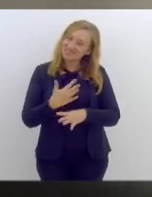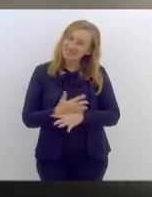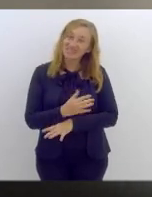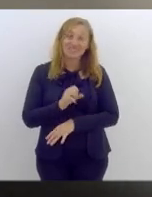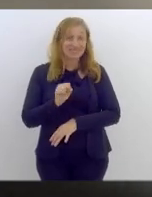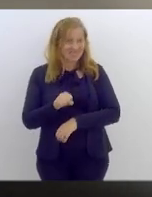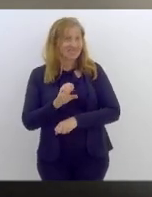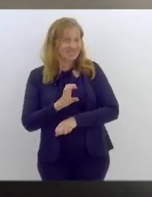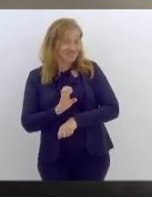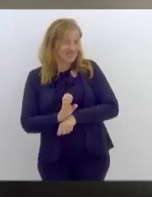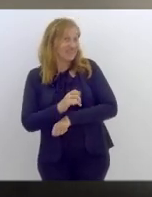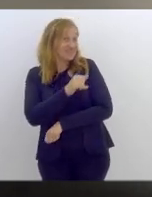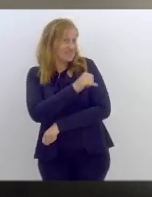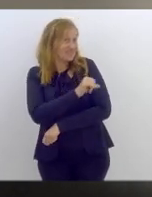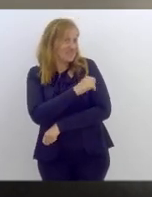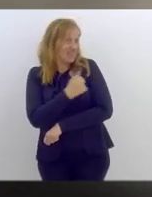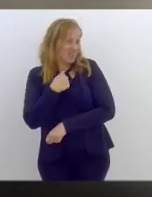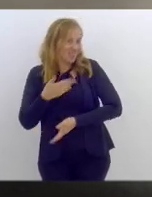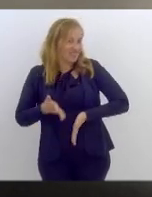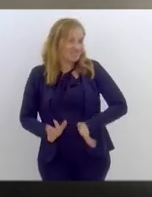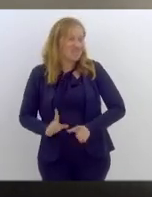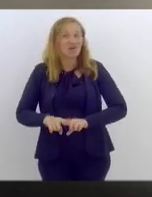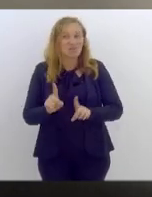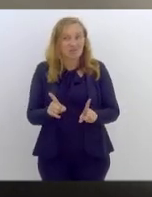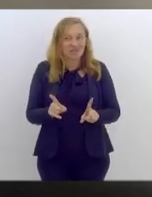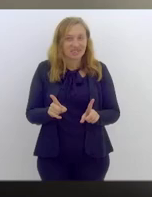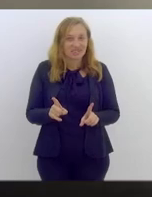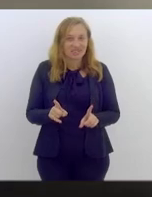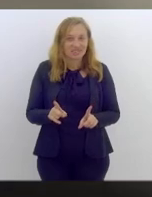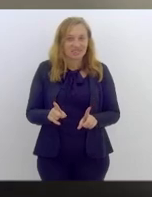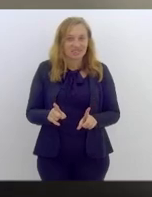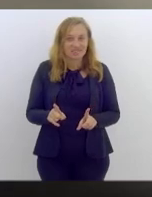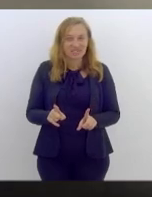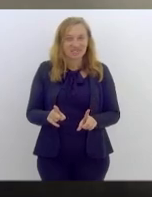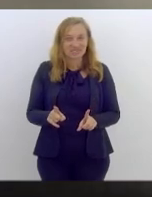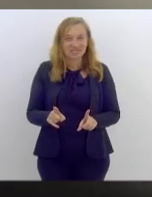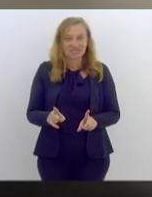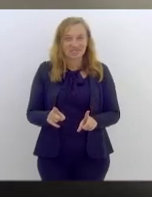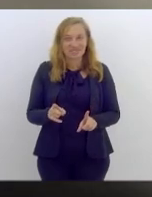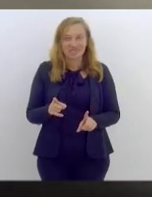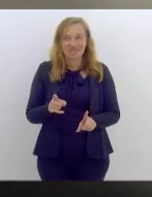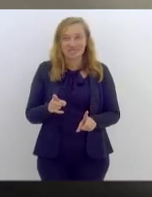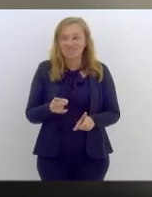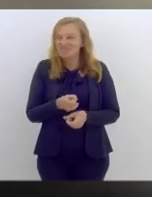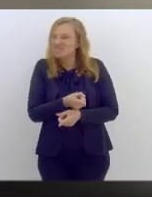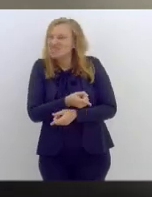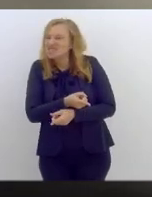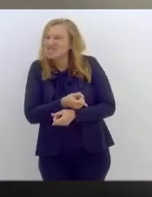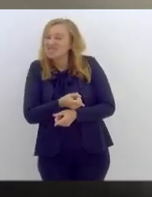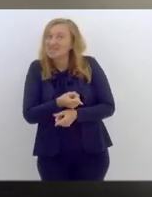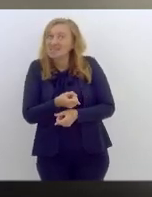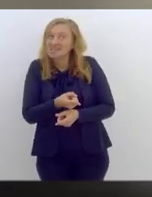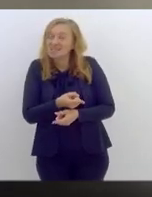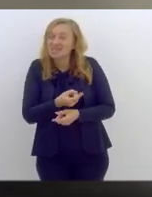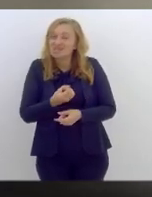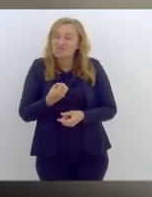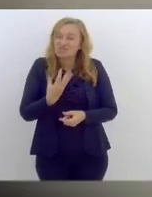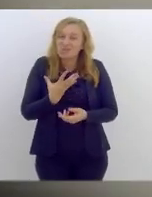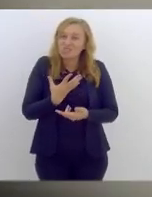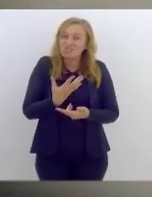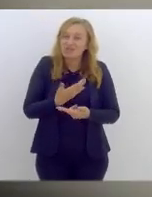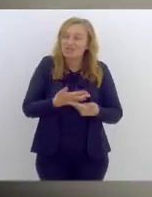Rio de Janeiro, cidade que nasci, mas que se isso seja semente de muita, muita beleza, muita